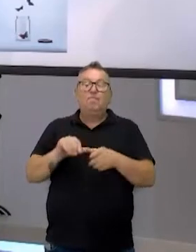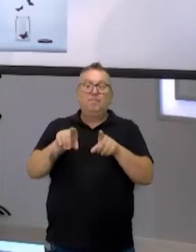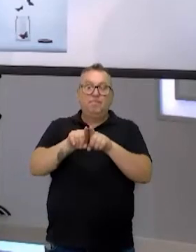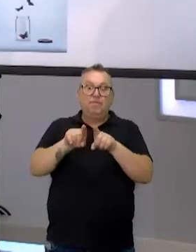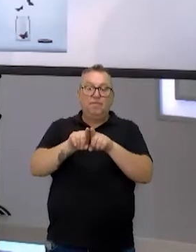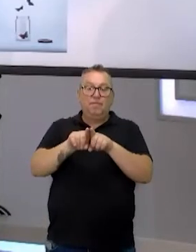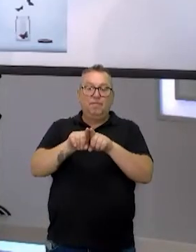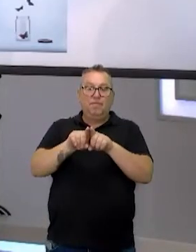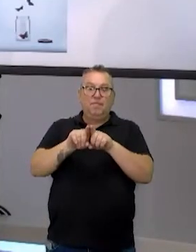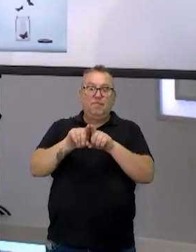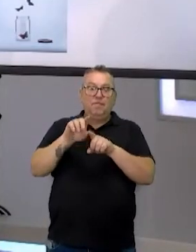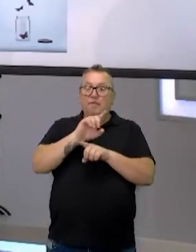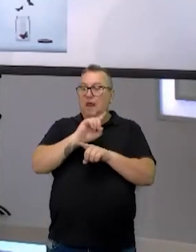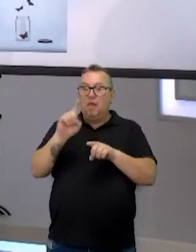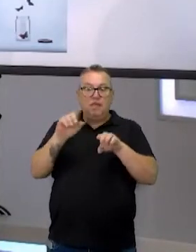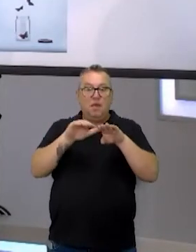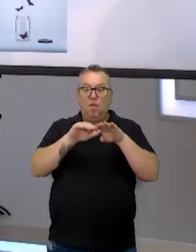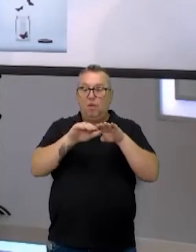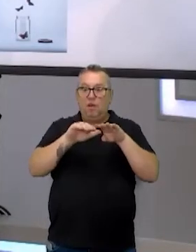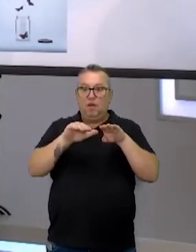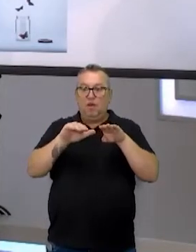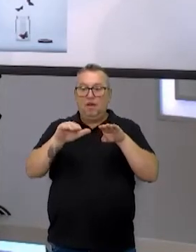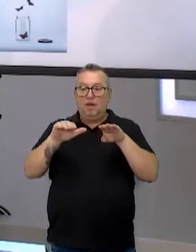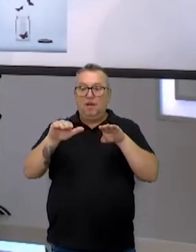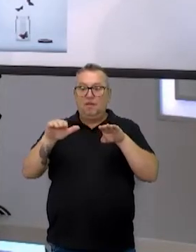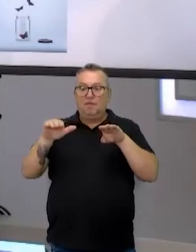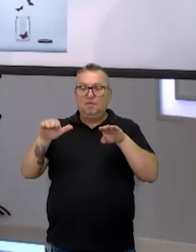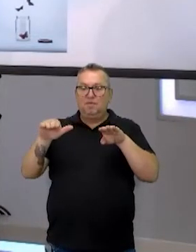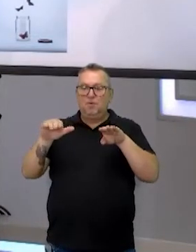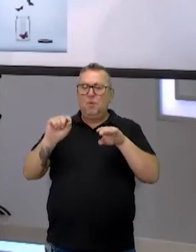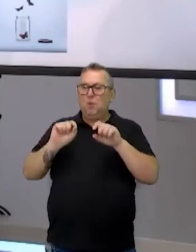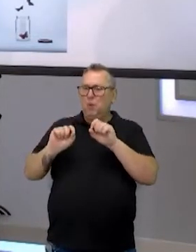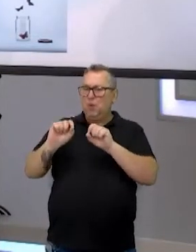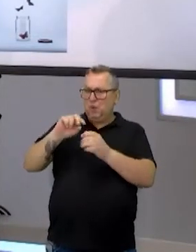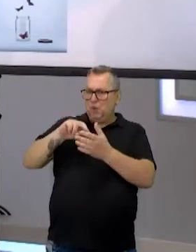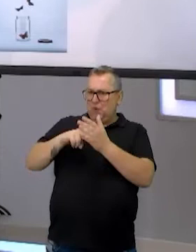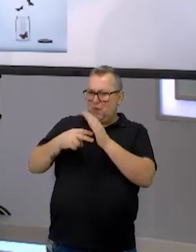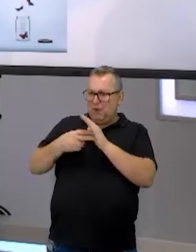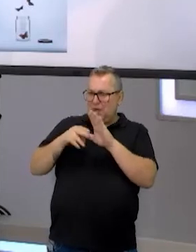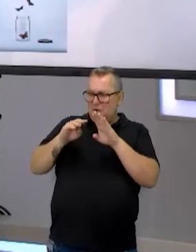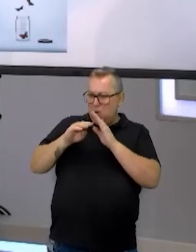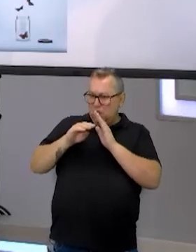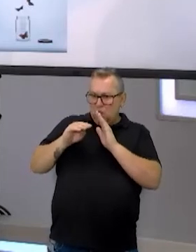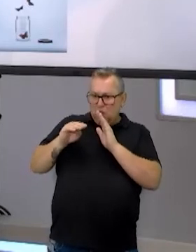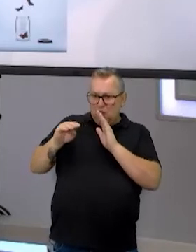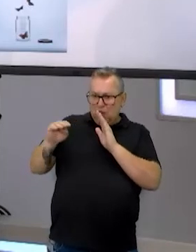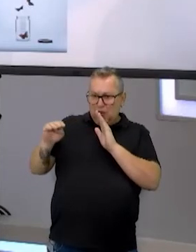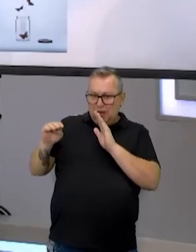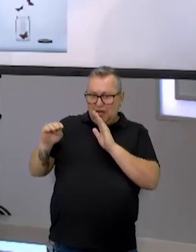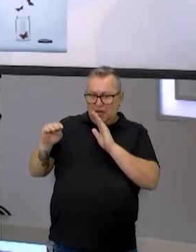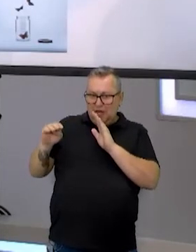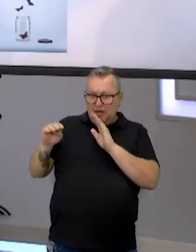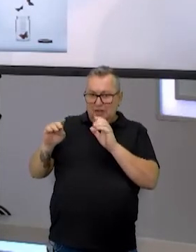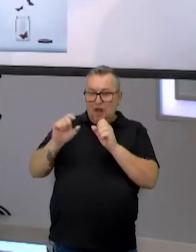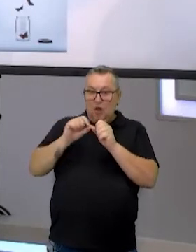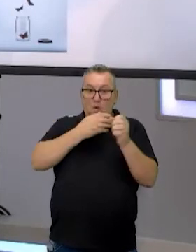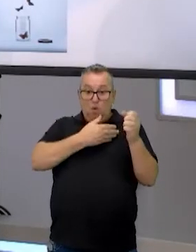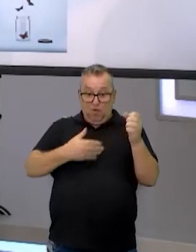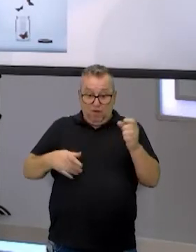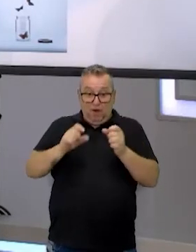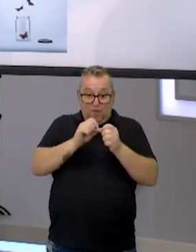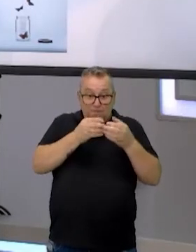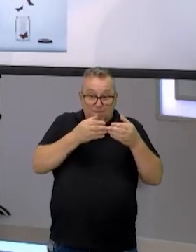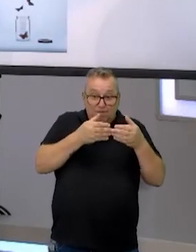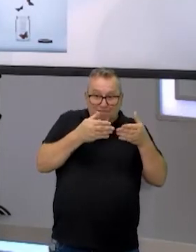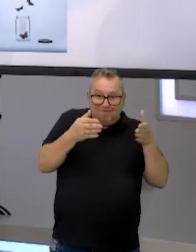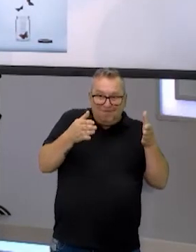também não linear. Professor, o que significa isso? Significa que o governo faz alguma determinada